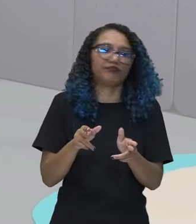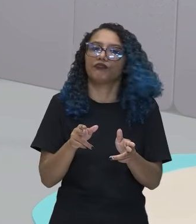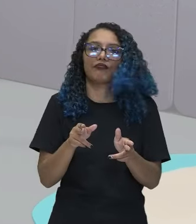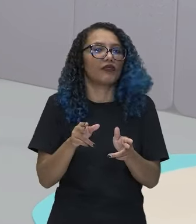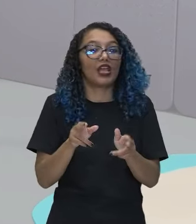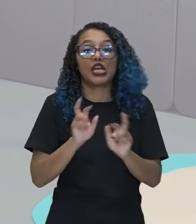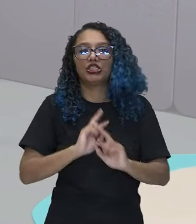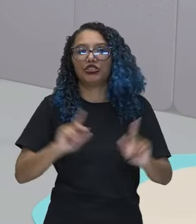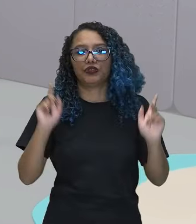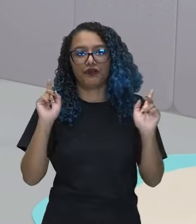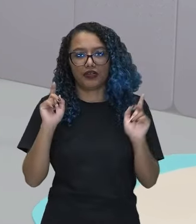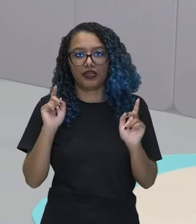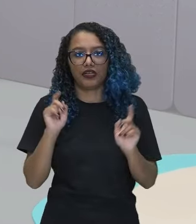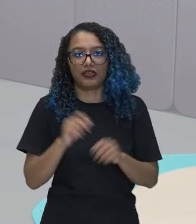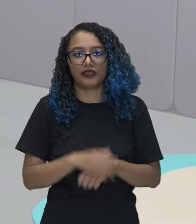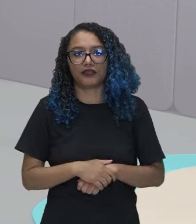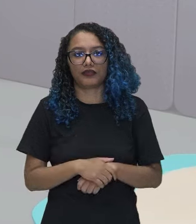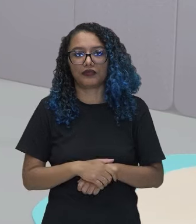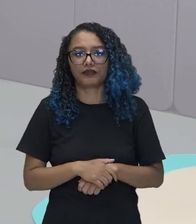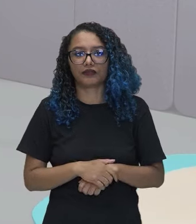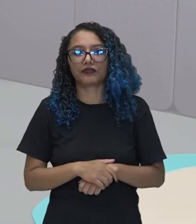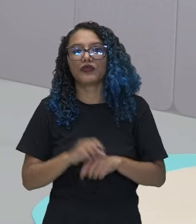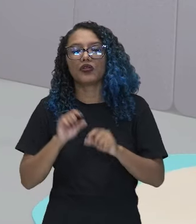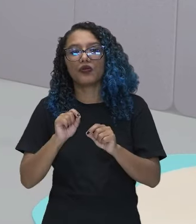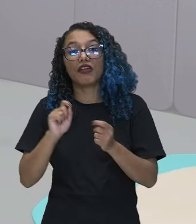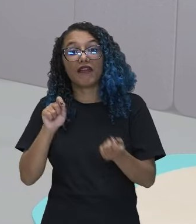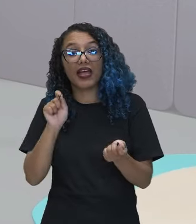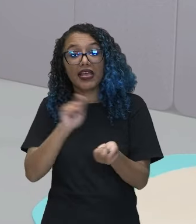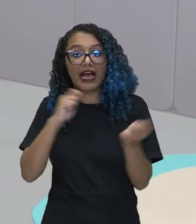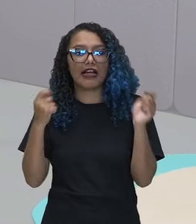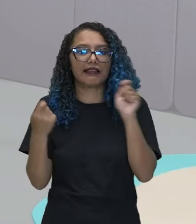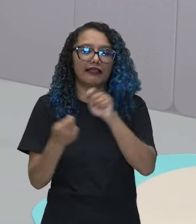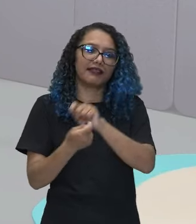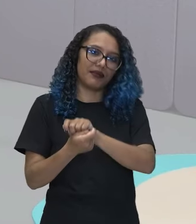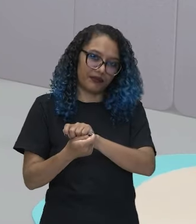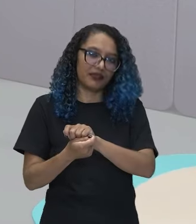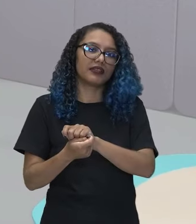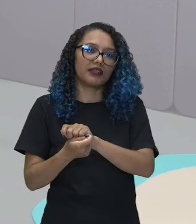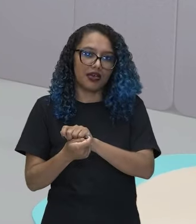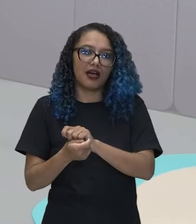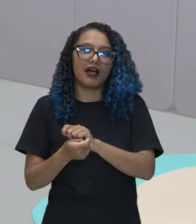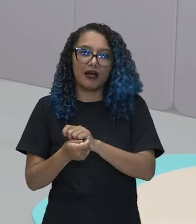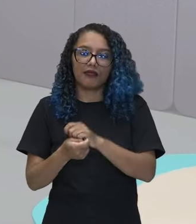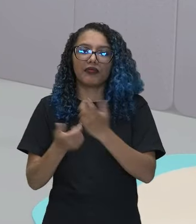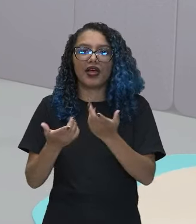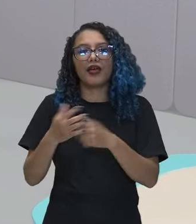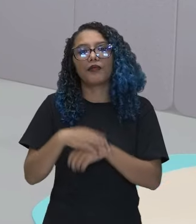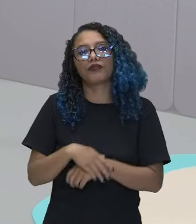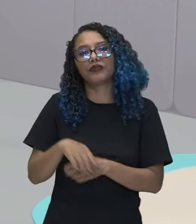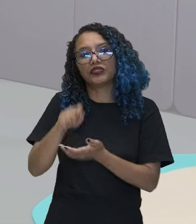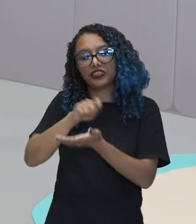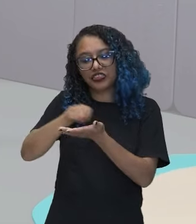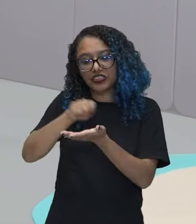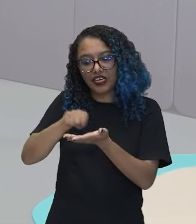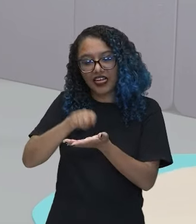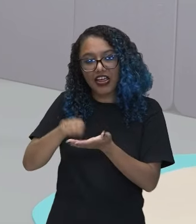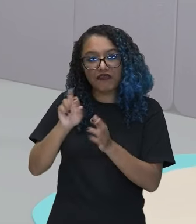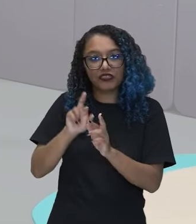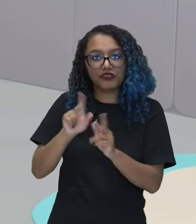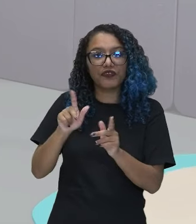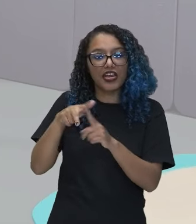pessoa, né? Tal qual foi mencionado. Ele vai fazer aquela reprodução, uma interpretação daquilo que foi